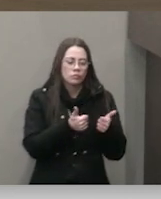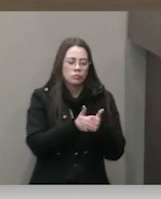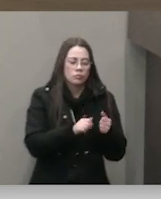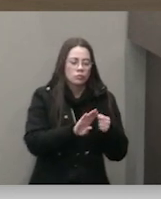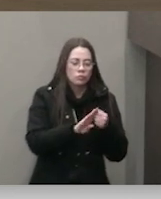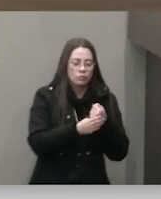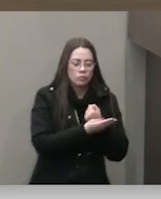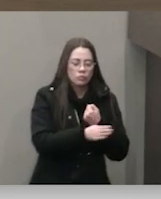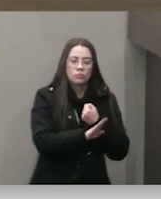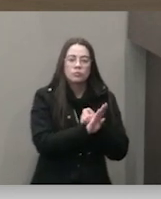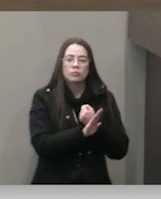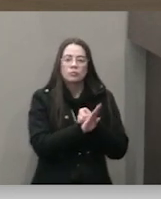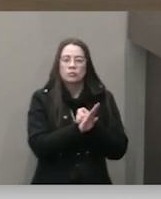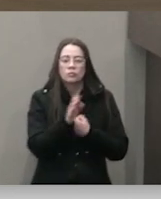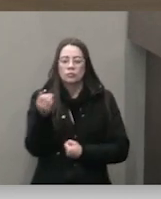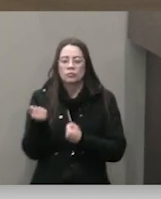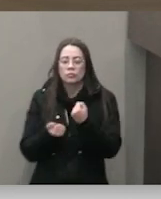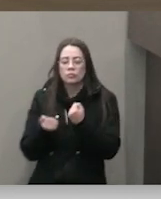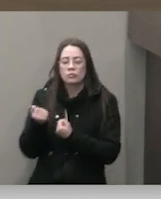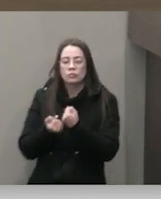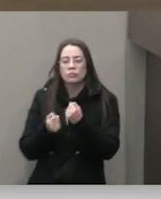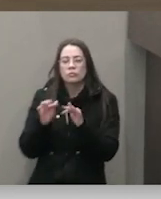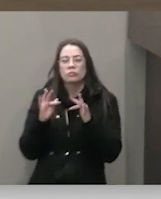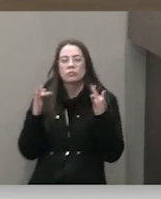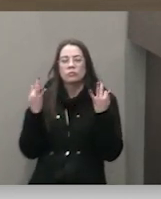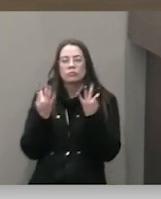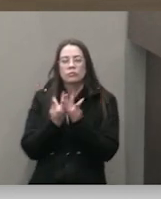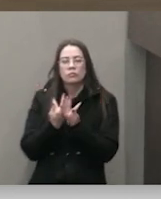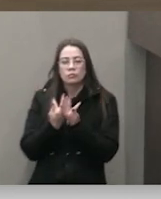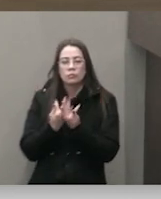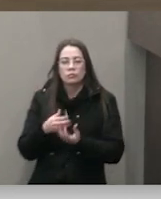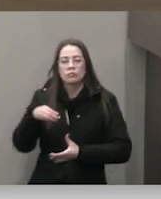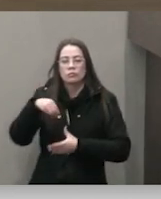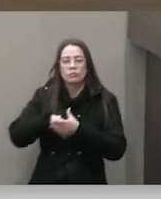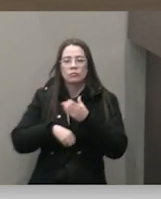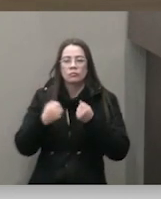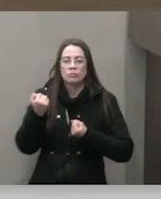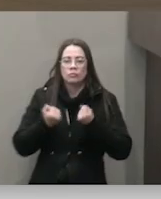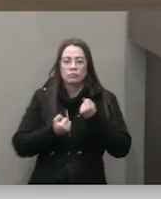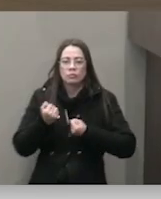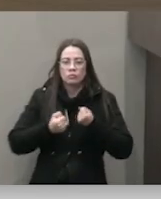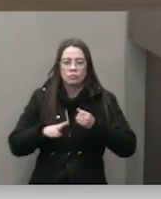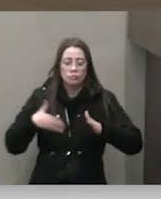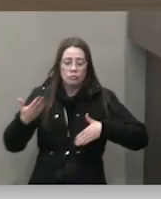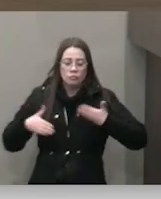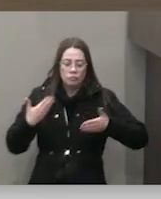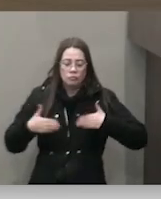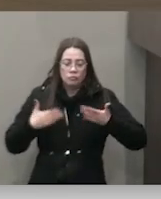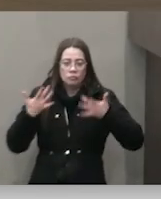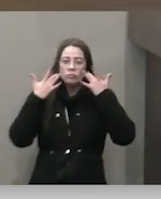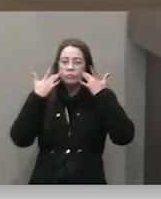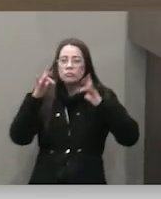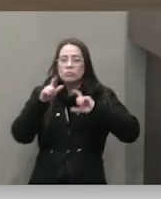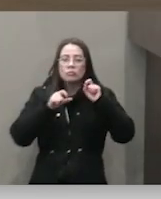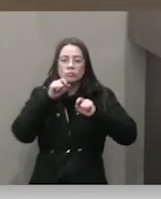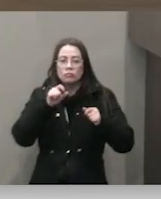foram abordados por um veículo, com uma família em desespero no carro. Estavam desesperados, em